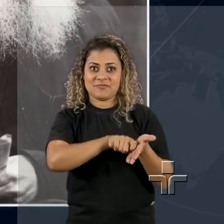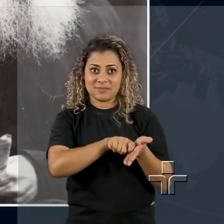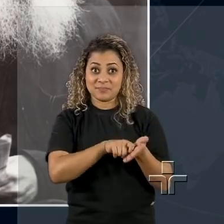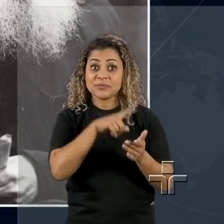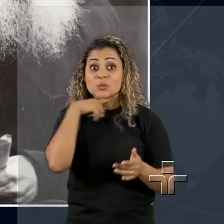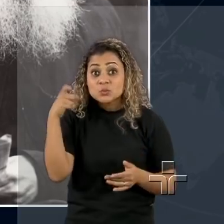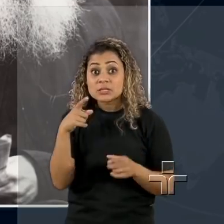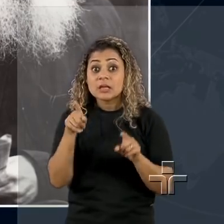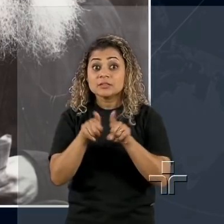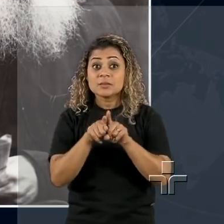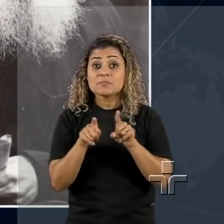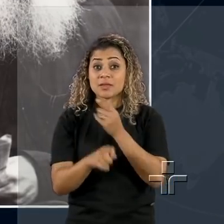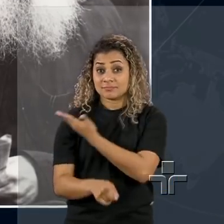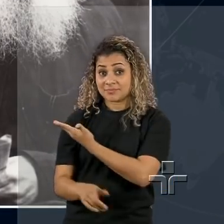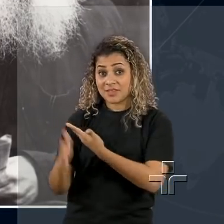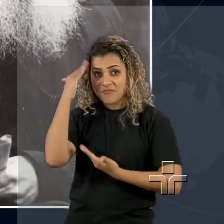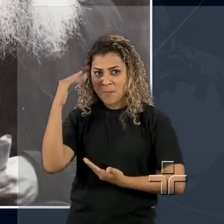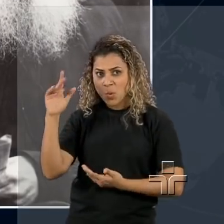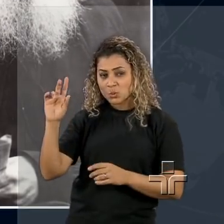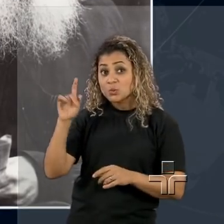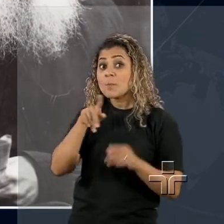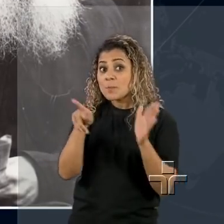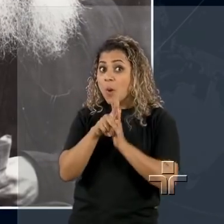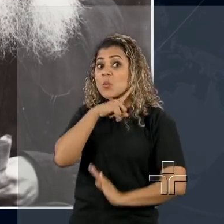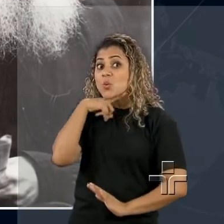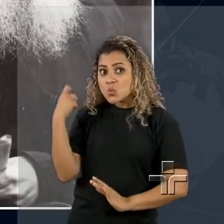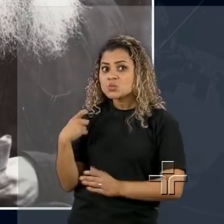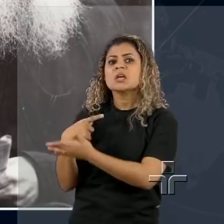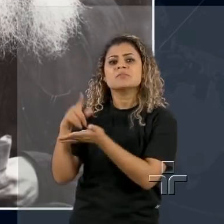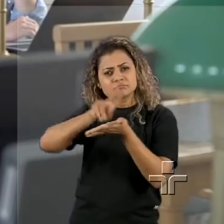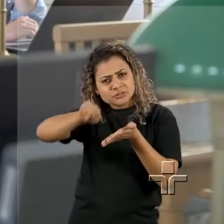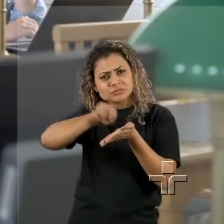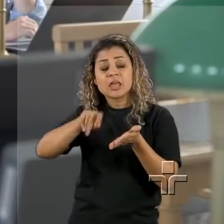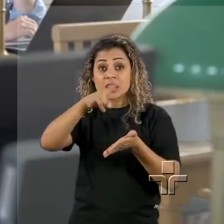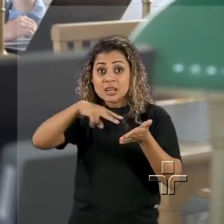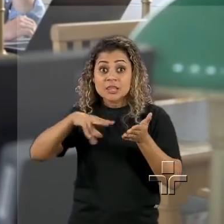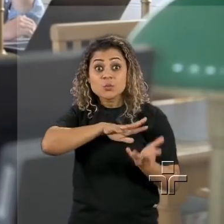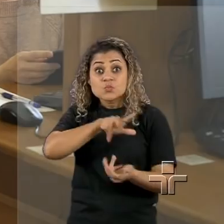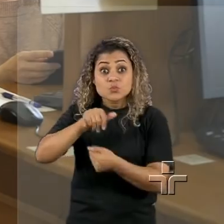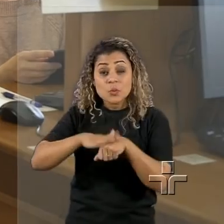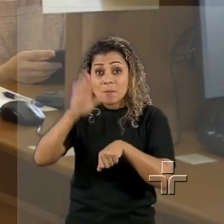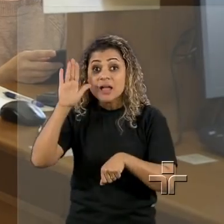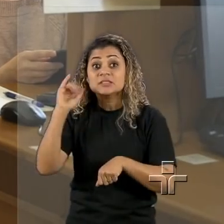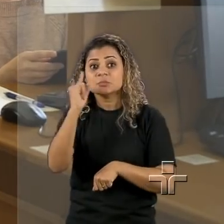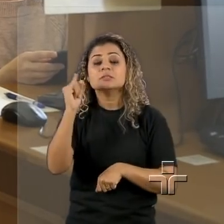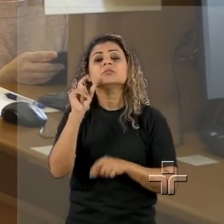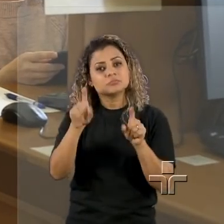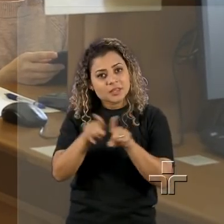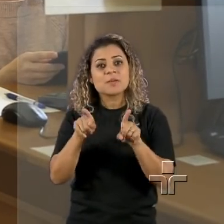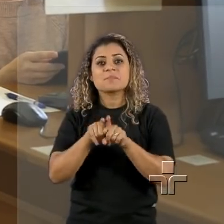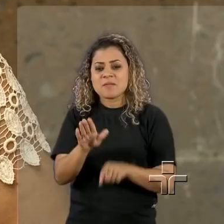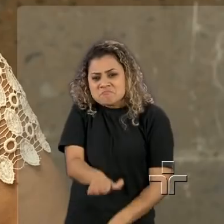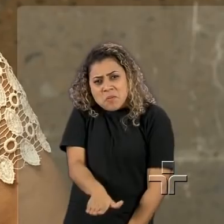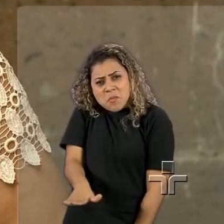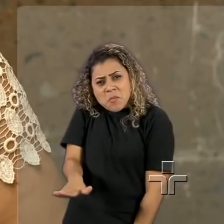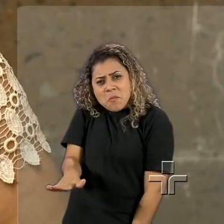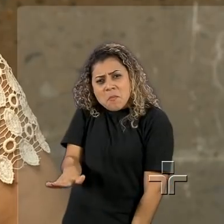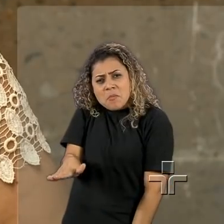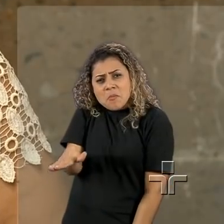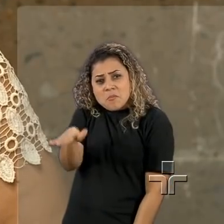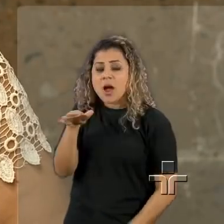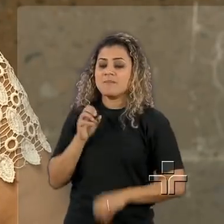quanto o desempenho, tudo é importante na construção do homem, e a construção do homem é igual à construção da mulher, tá certo? E